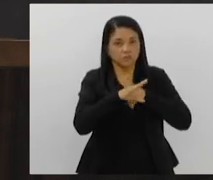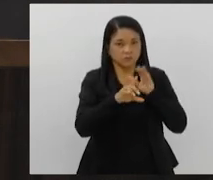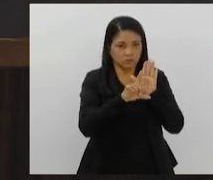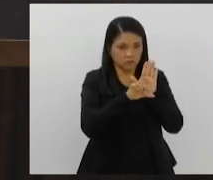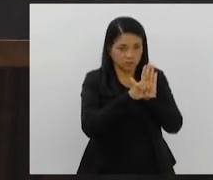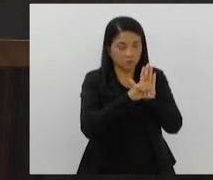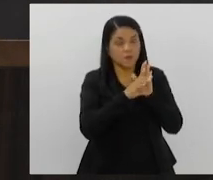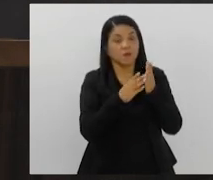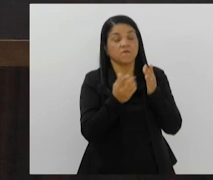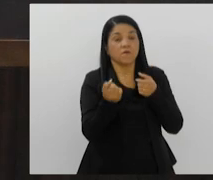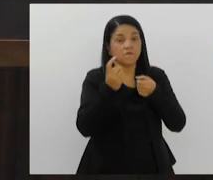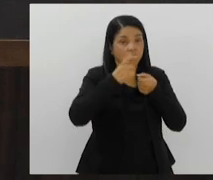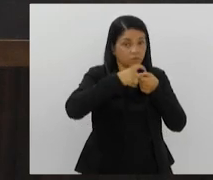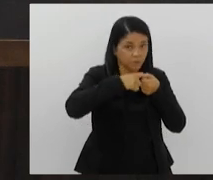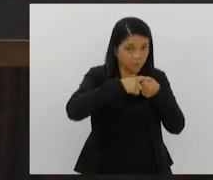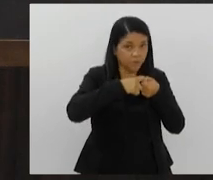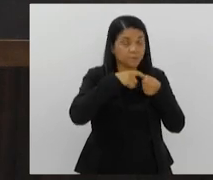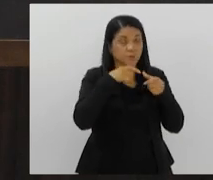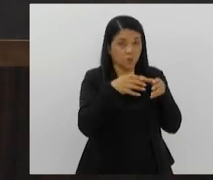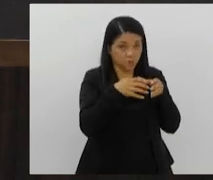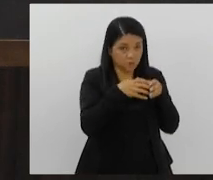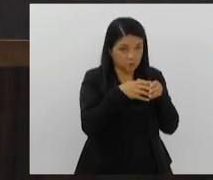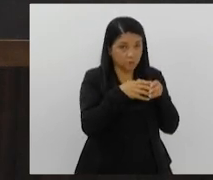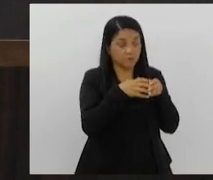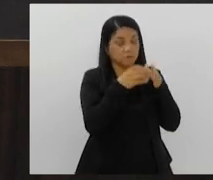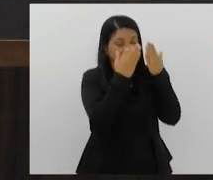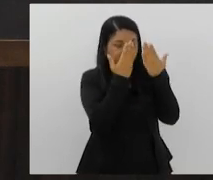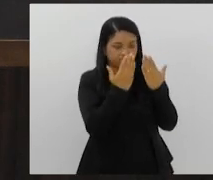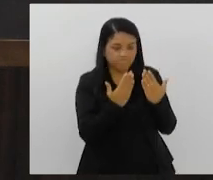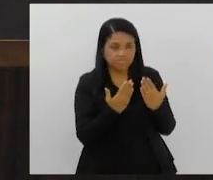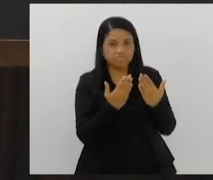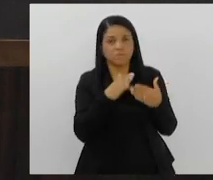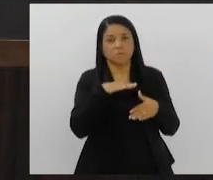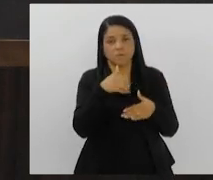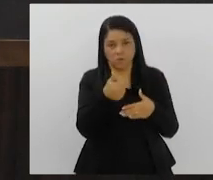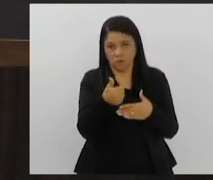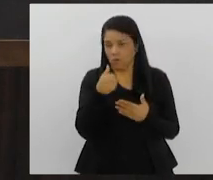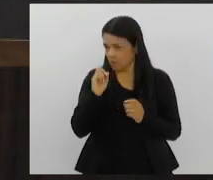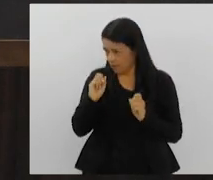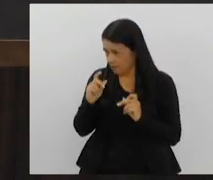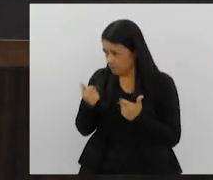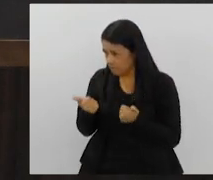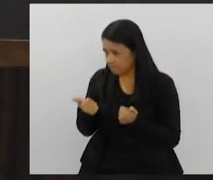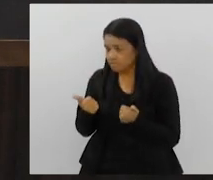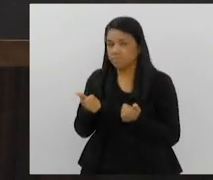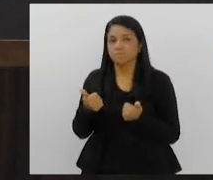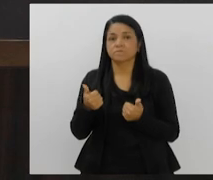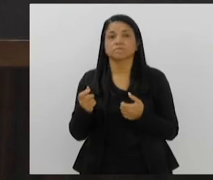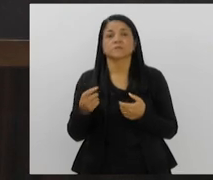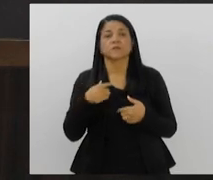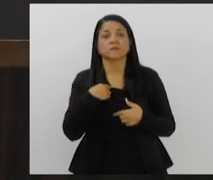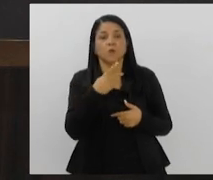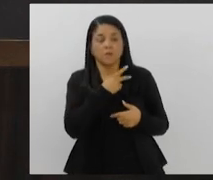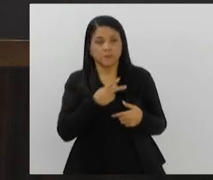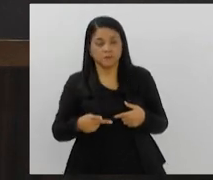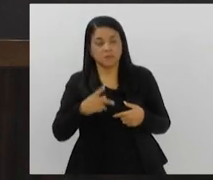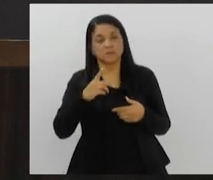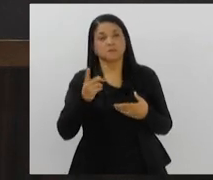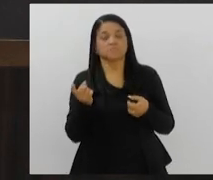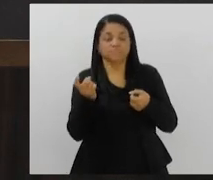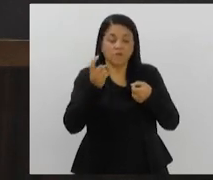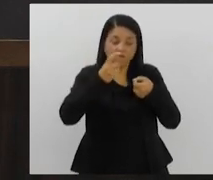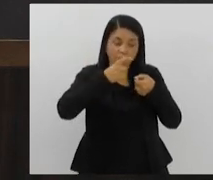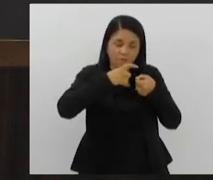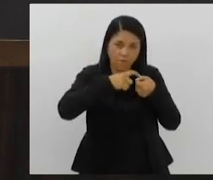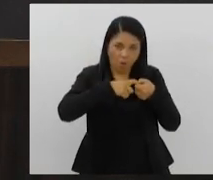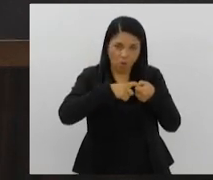análise, para a permanência na forma e nos moldes que foi apresentada. Pode ser assim? Então, a presidência remete novamente